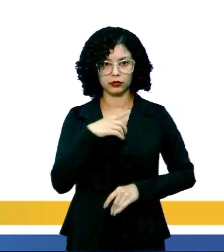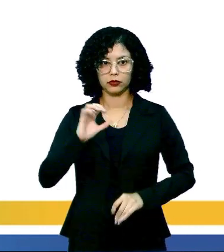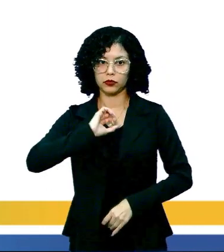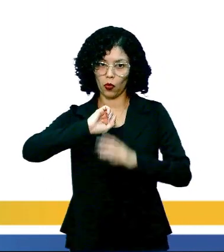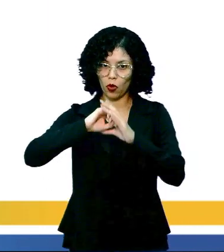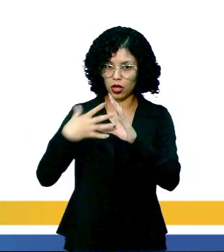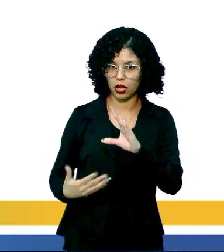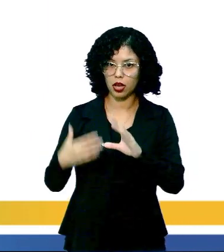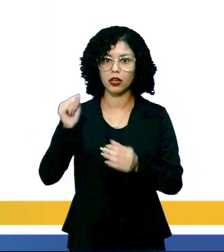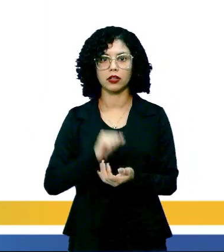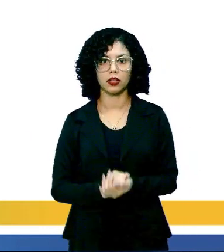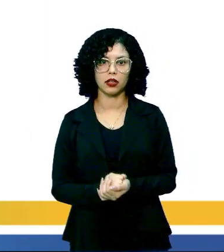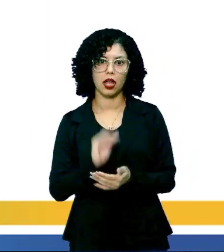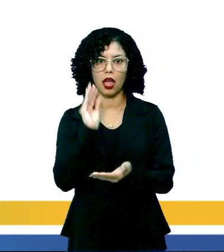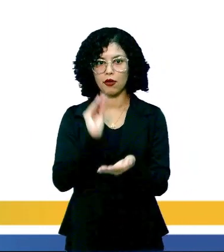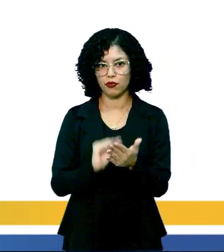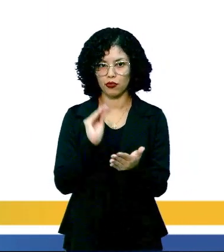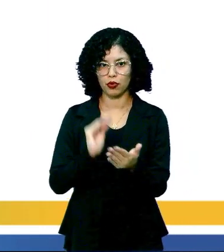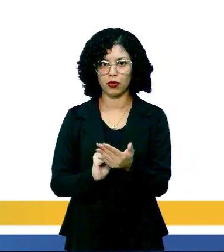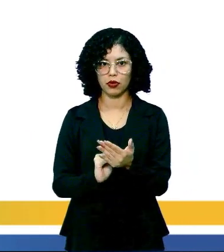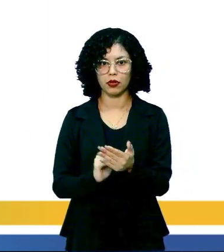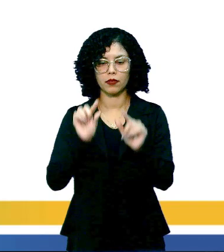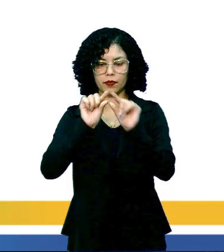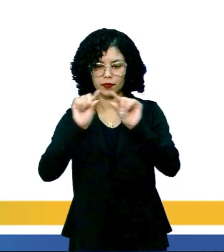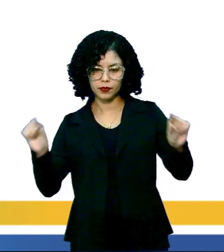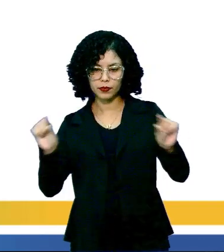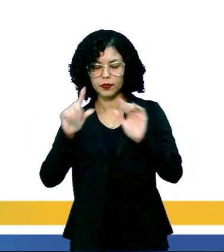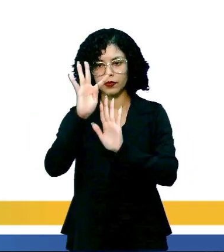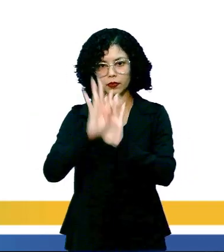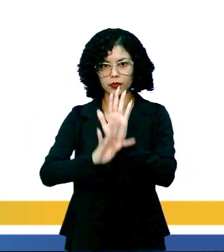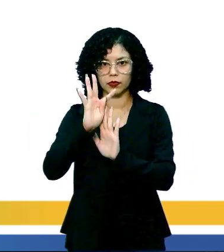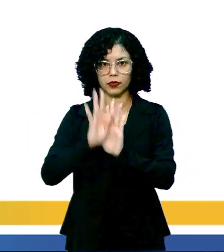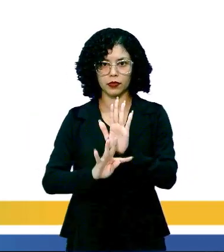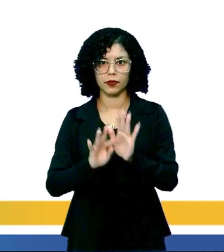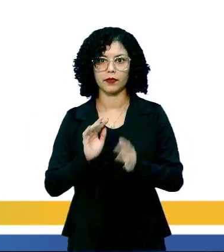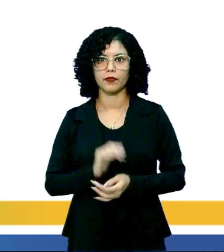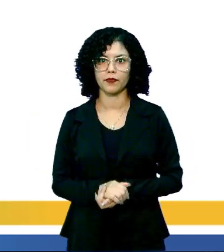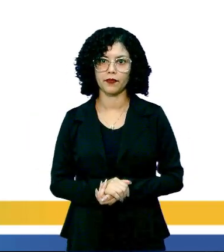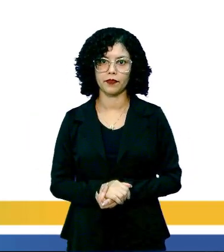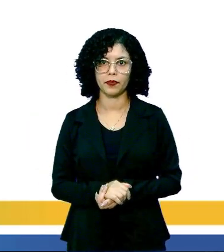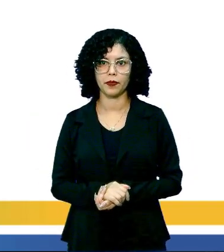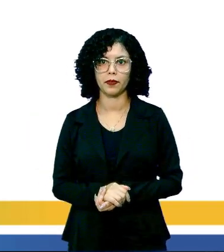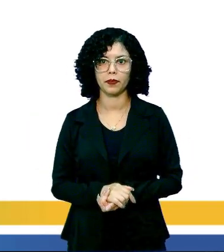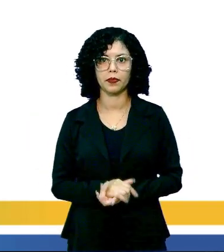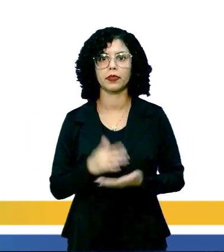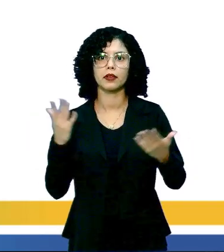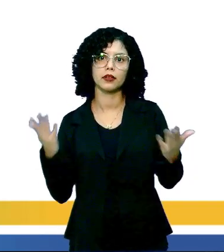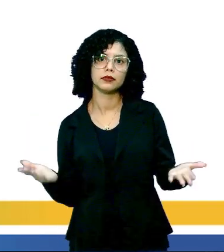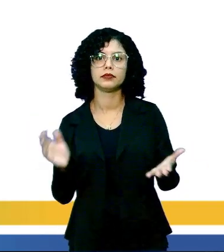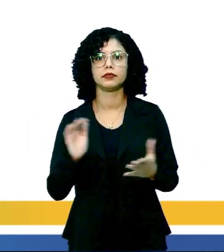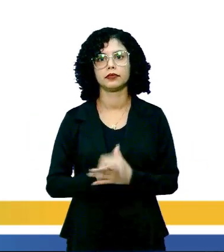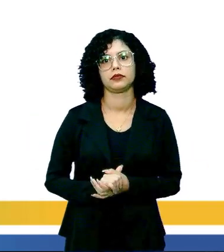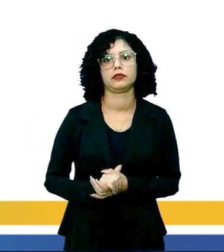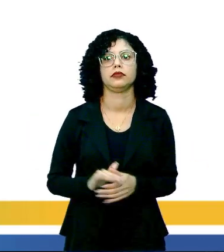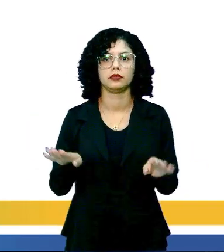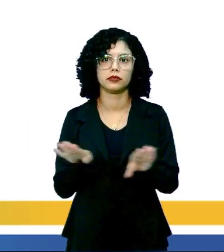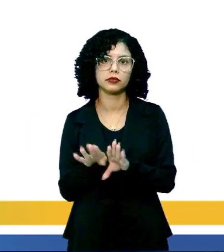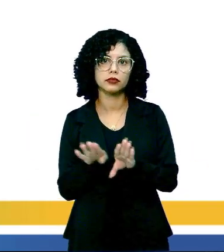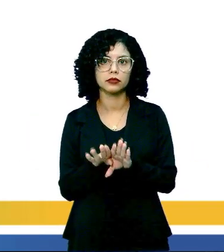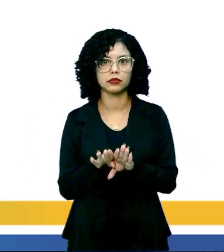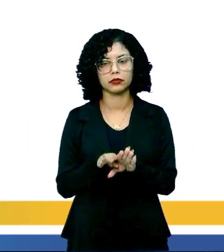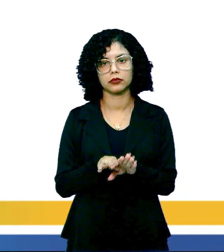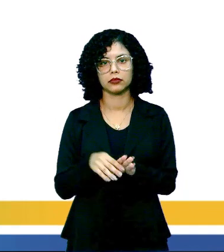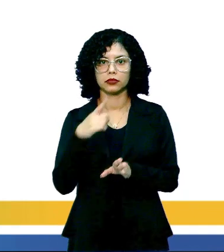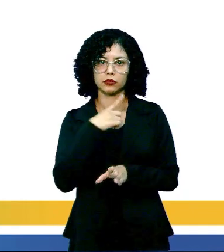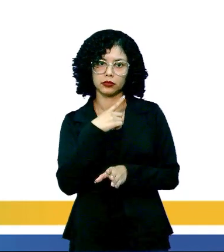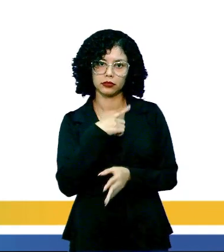uma característica, é a ausência de versos, textos e linearidades, tá? E aí os principais autores,